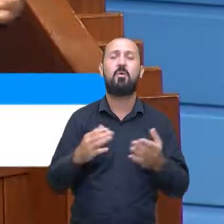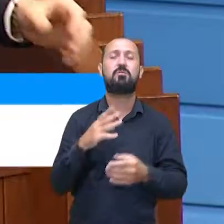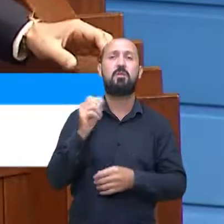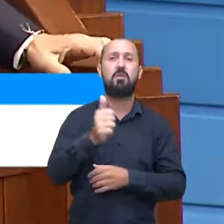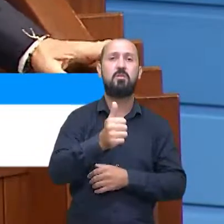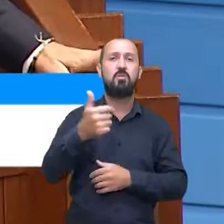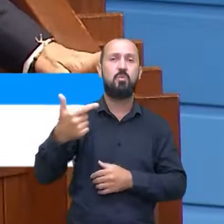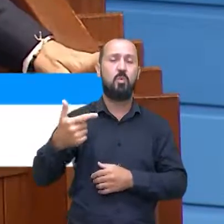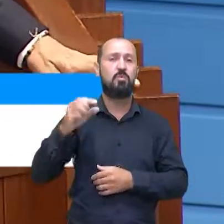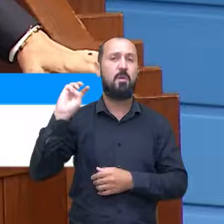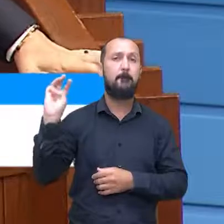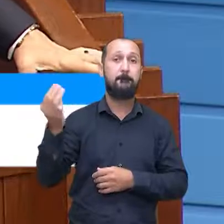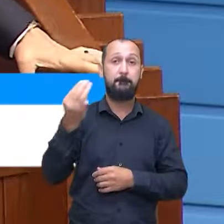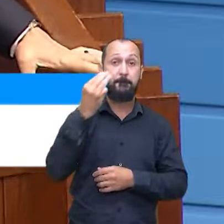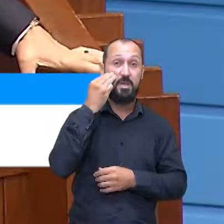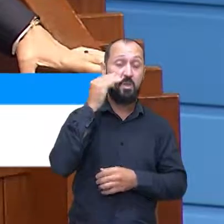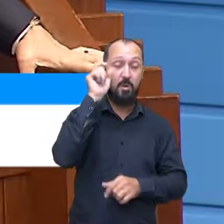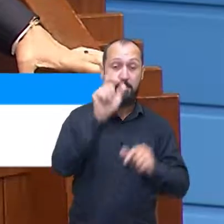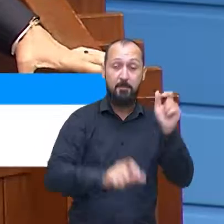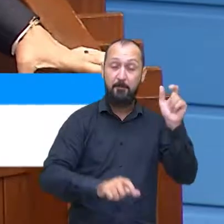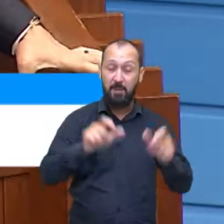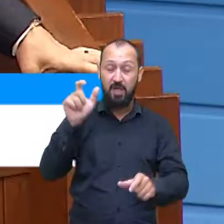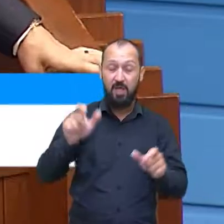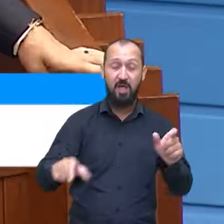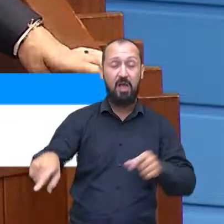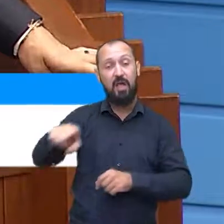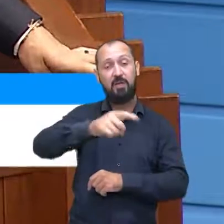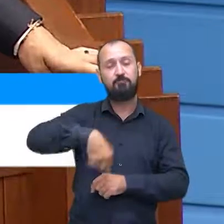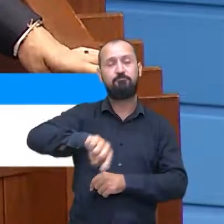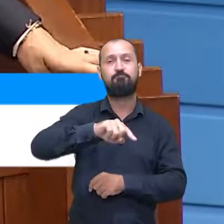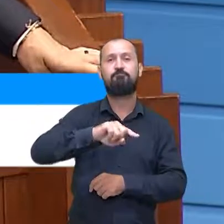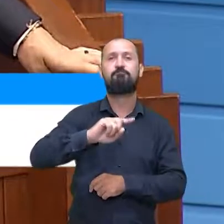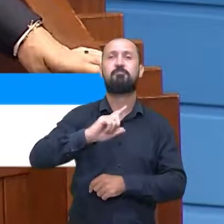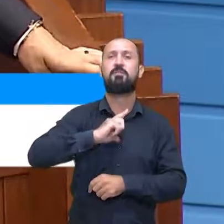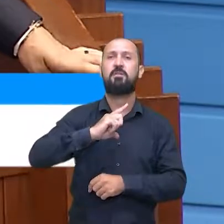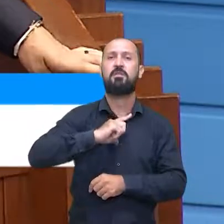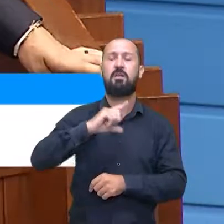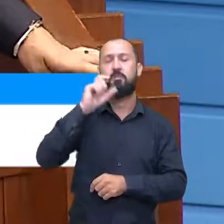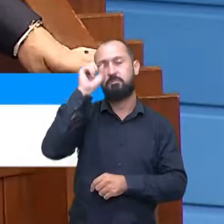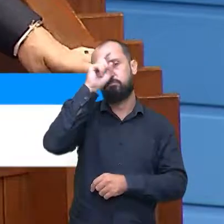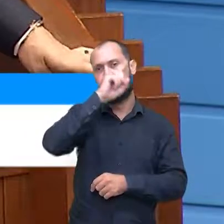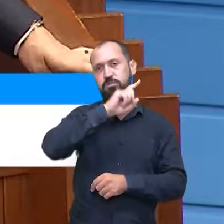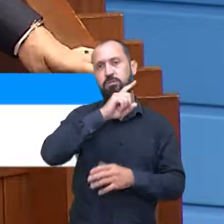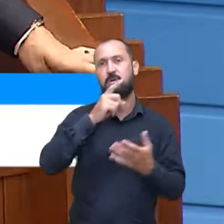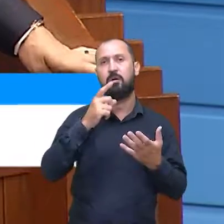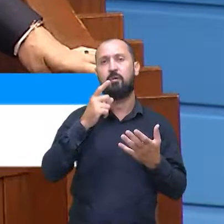hoje nós temos 12 milhões de pessoas que têm